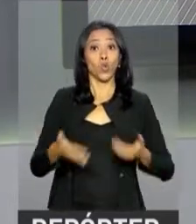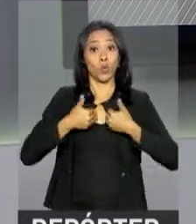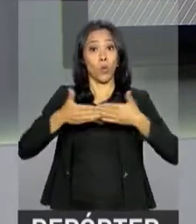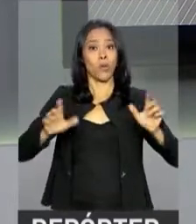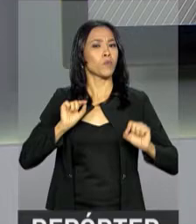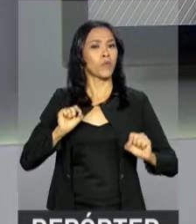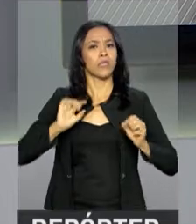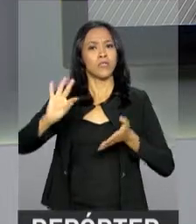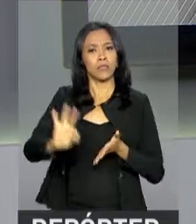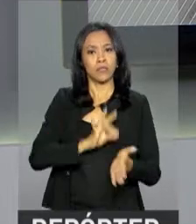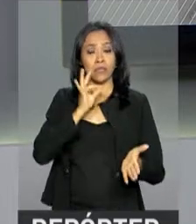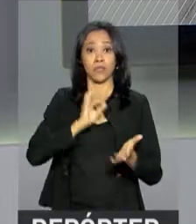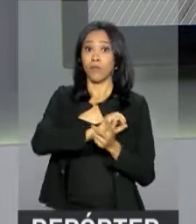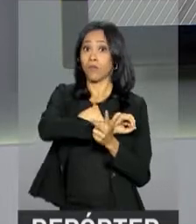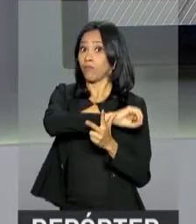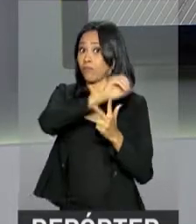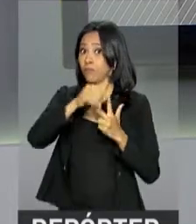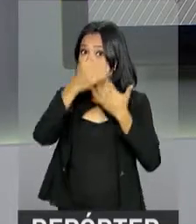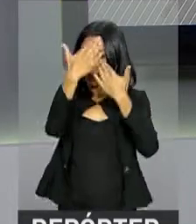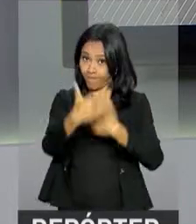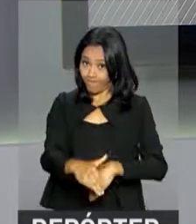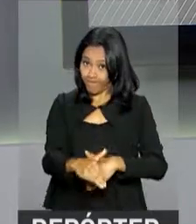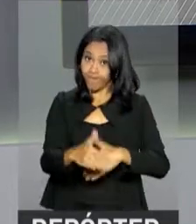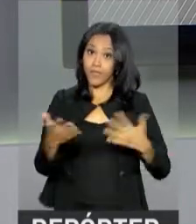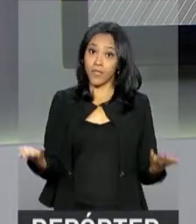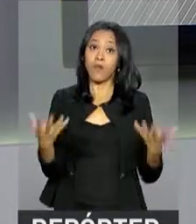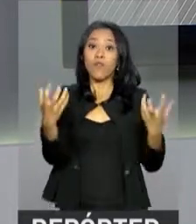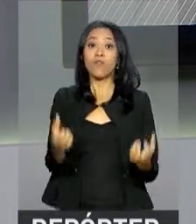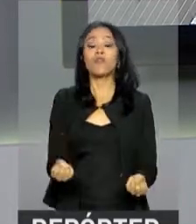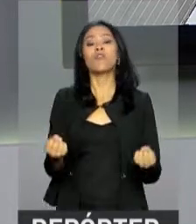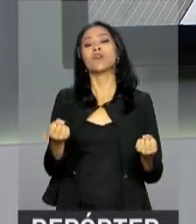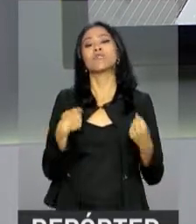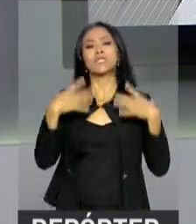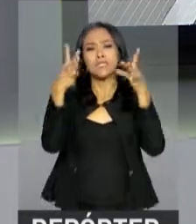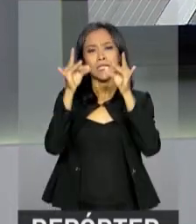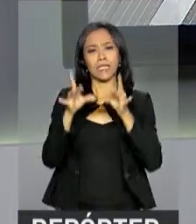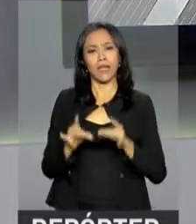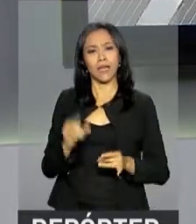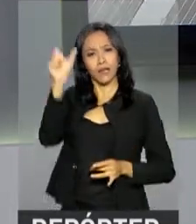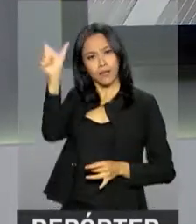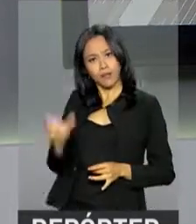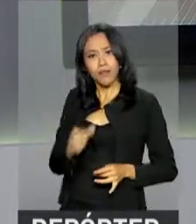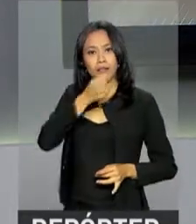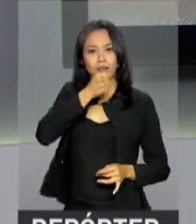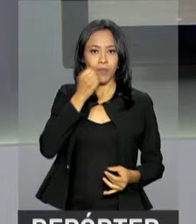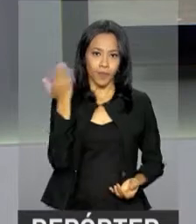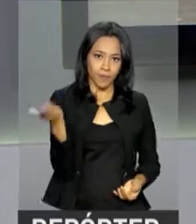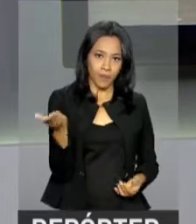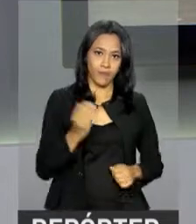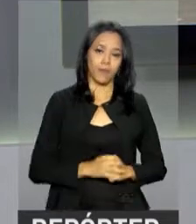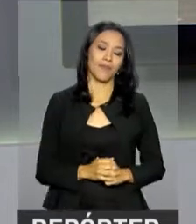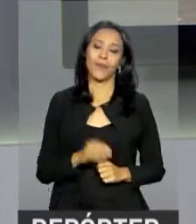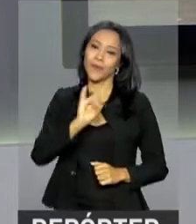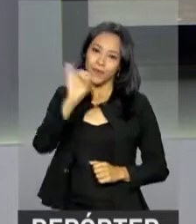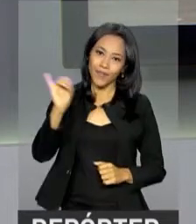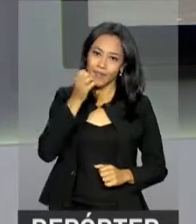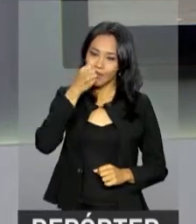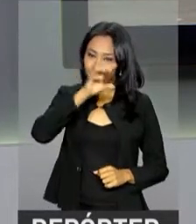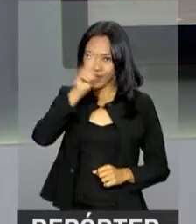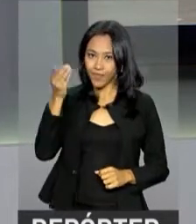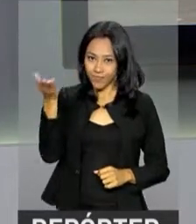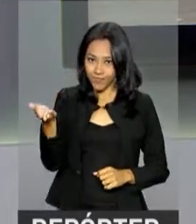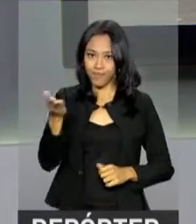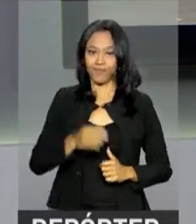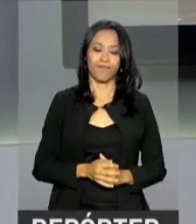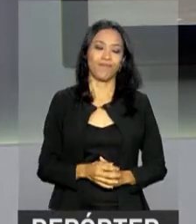para o exame nacional do ensino médio vamos então saber os detalhes do enem com o repórter ney pereira olá nem bom dia pra